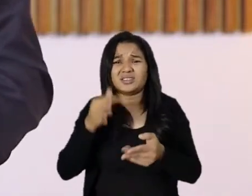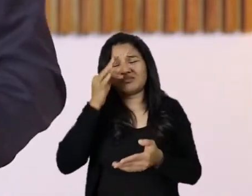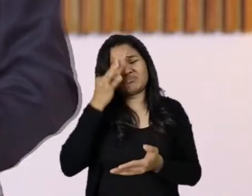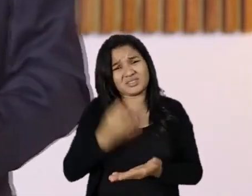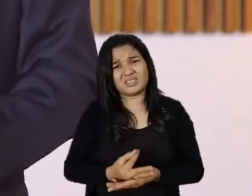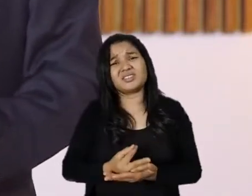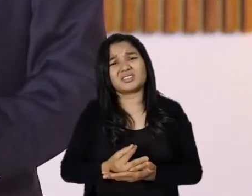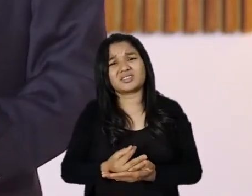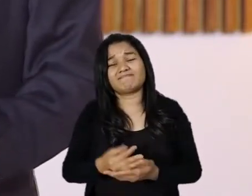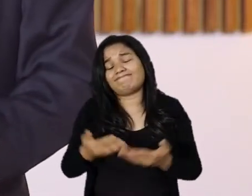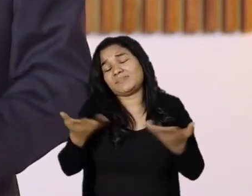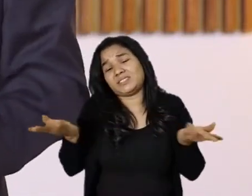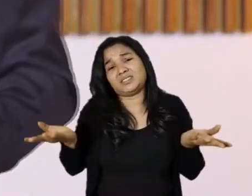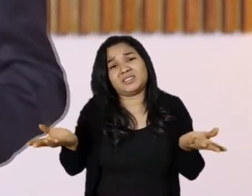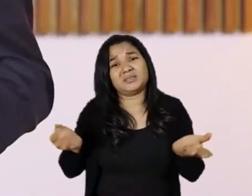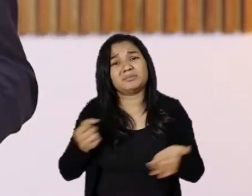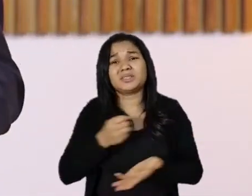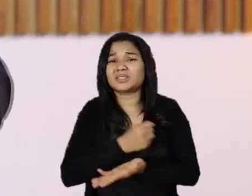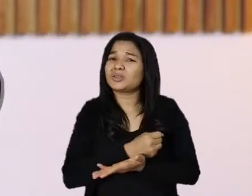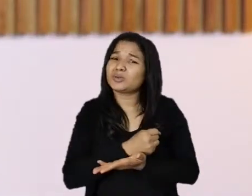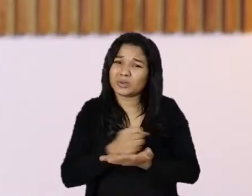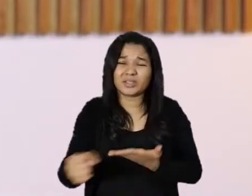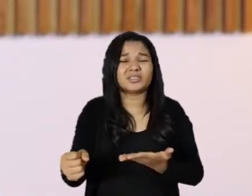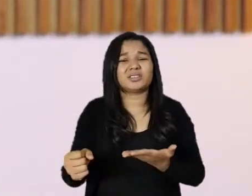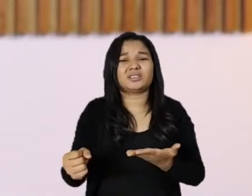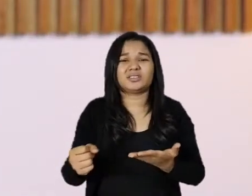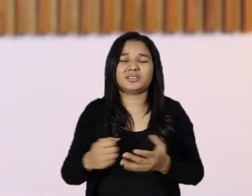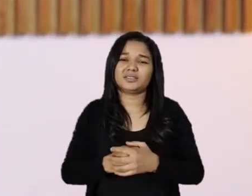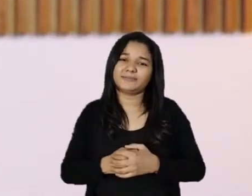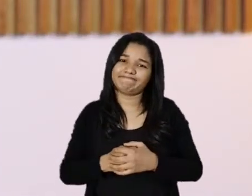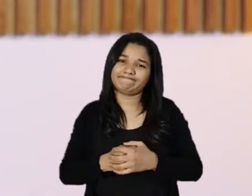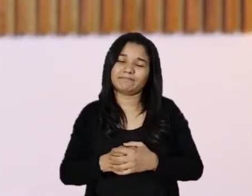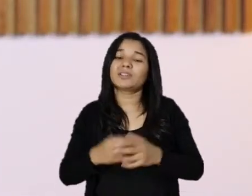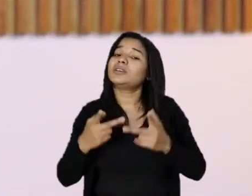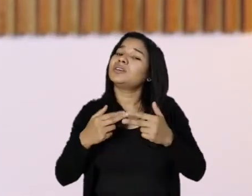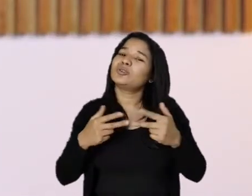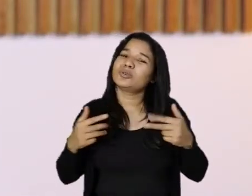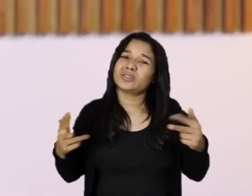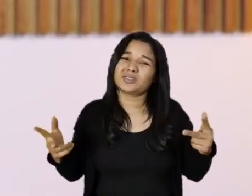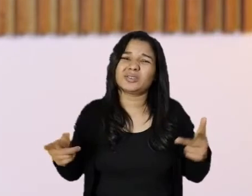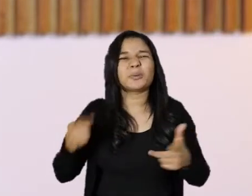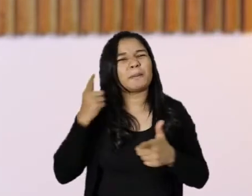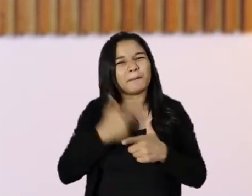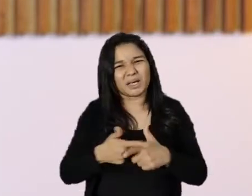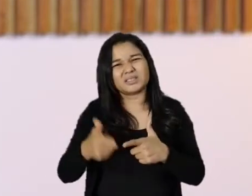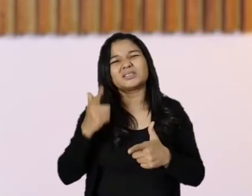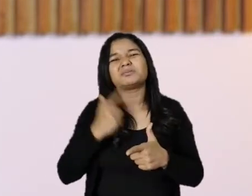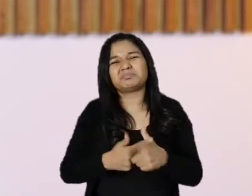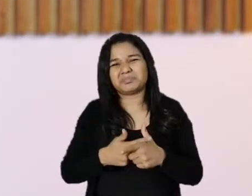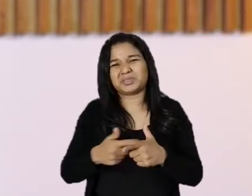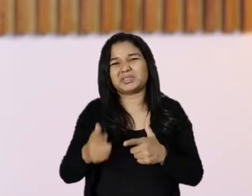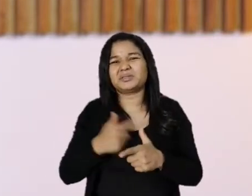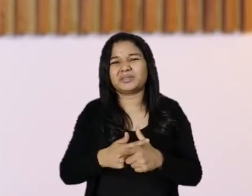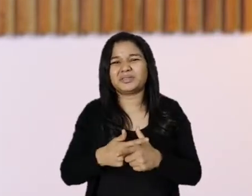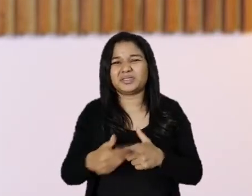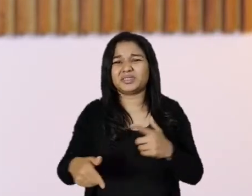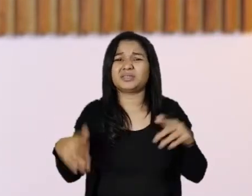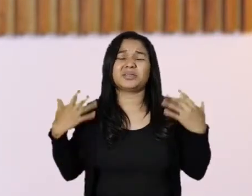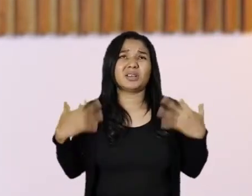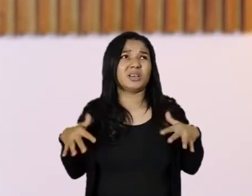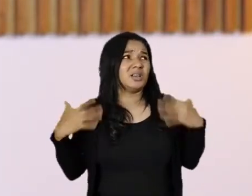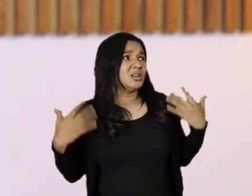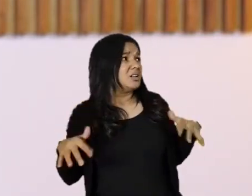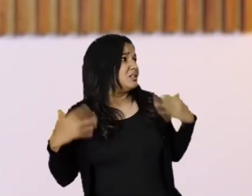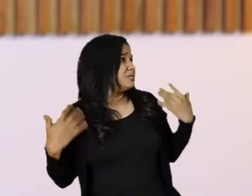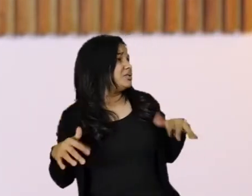tarde. Quando as coisas começaram a ficar difíceis para aquele povo, para aquelas pessoas, para aquelas famílias, Noé estava dentro da arca não